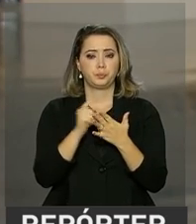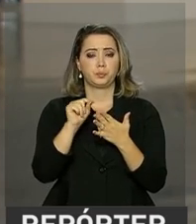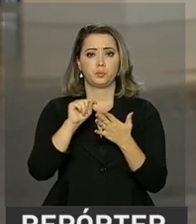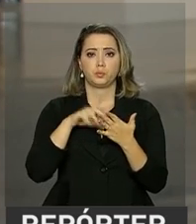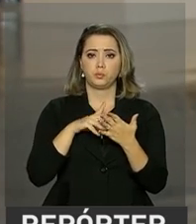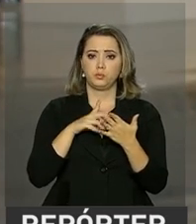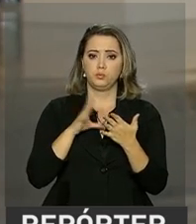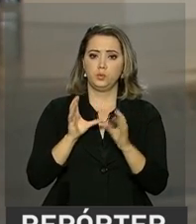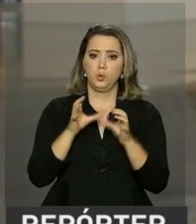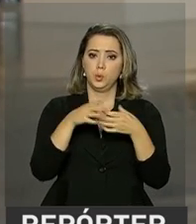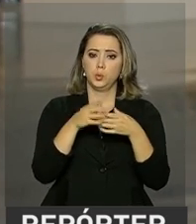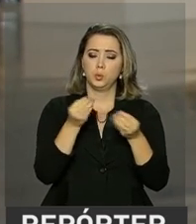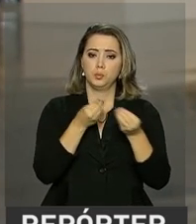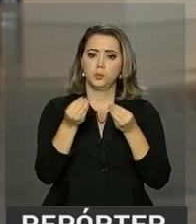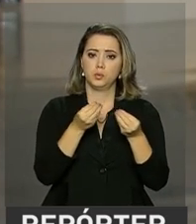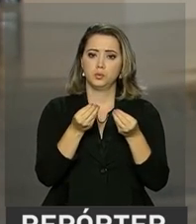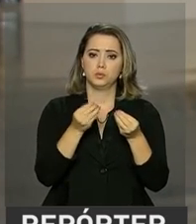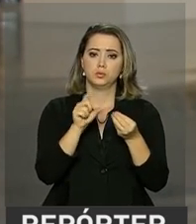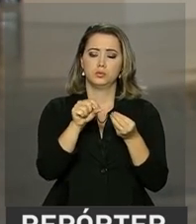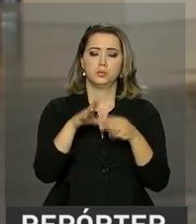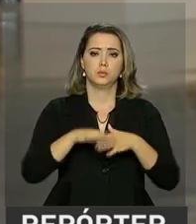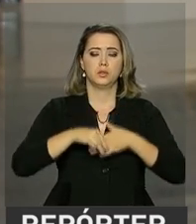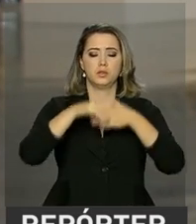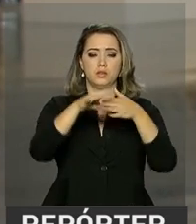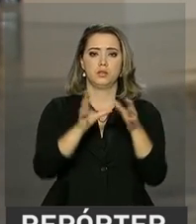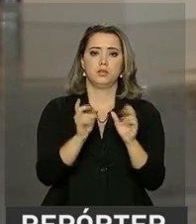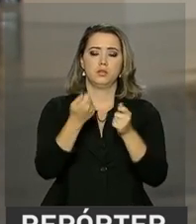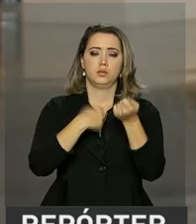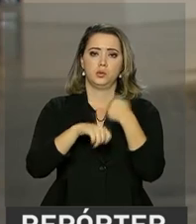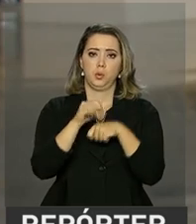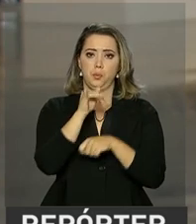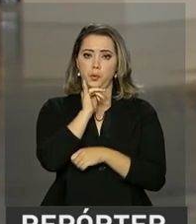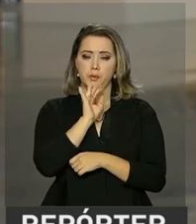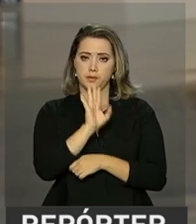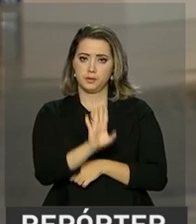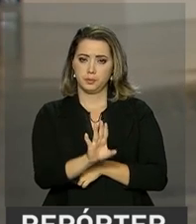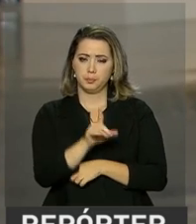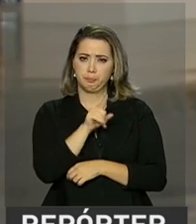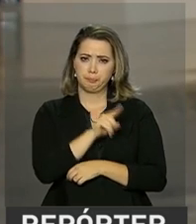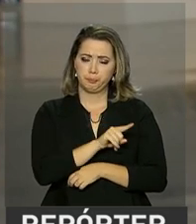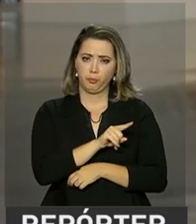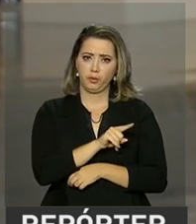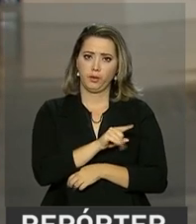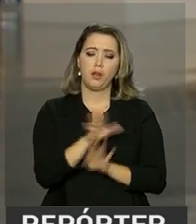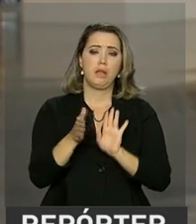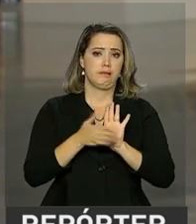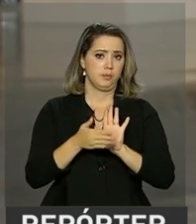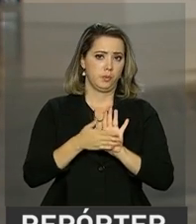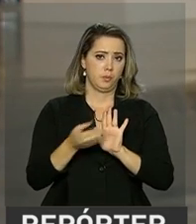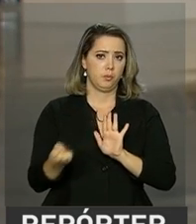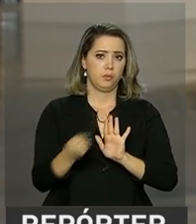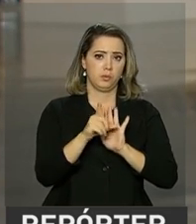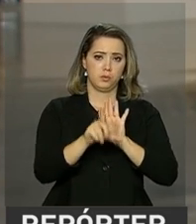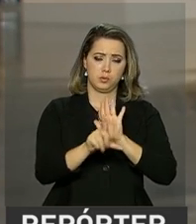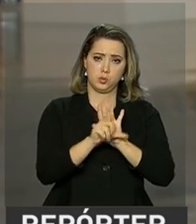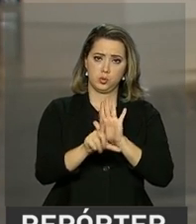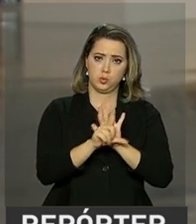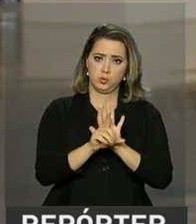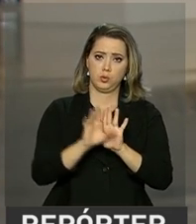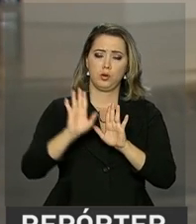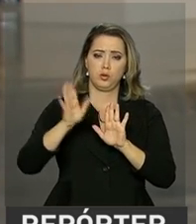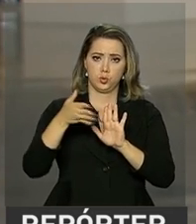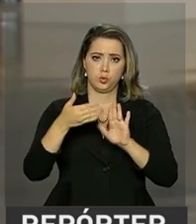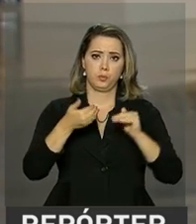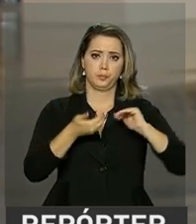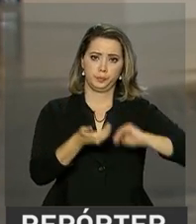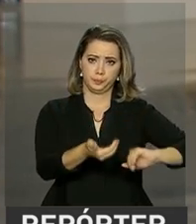pela equipe econômica liderada por ele aqui no Brasil como por exemplo as propostas de reformas que estão tramitando no Congresso